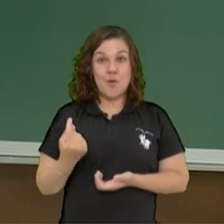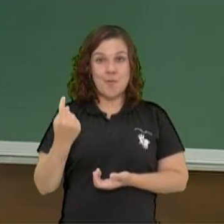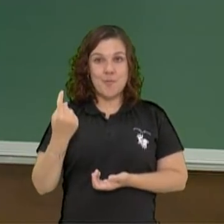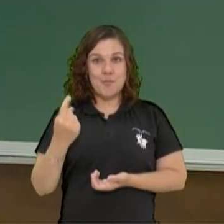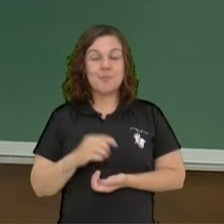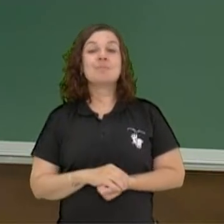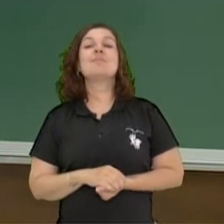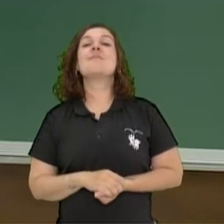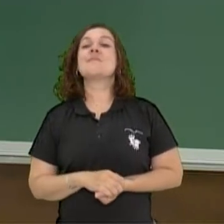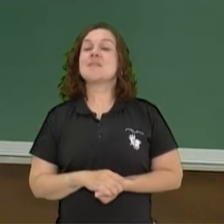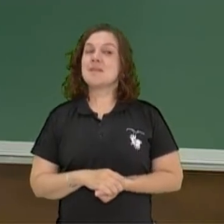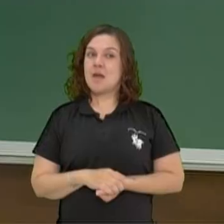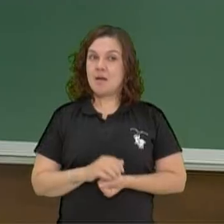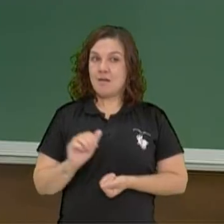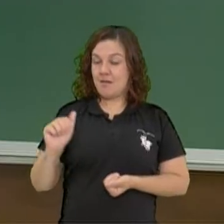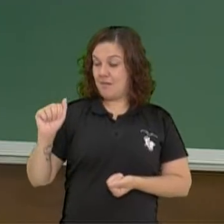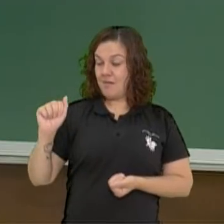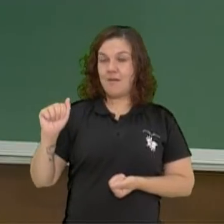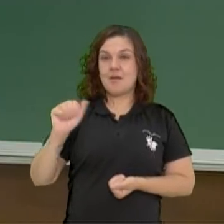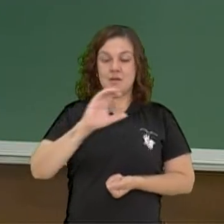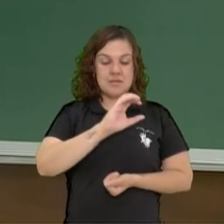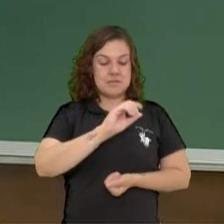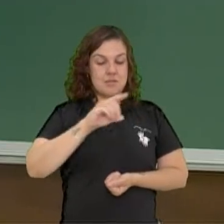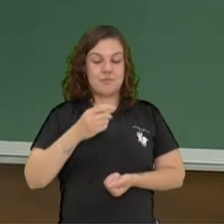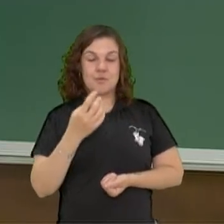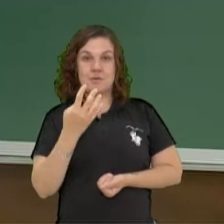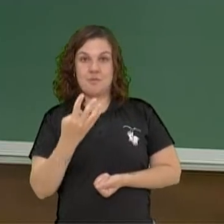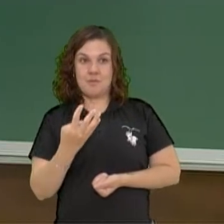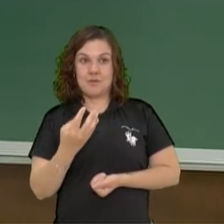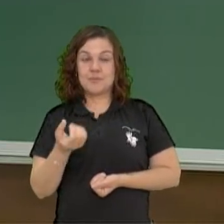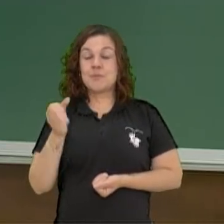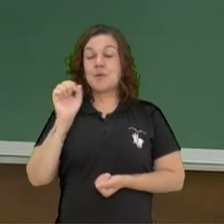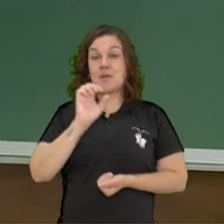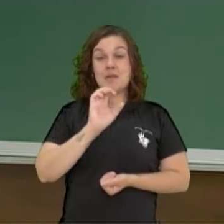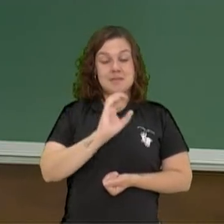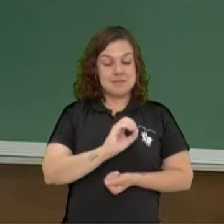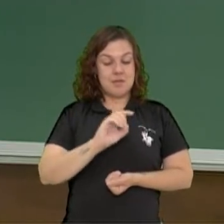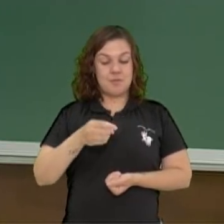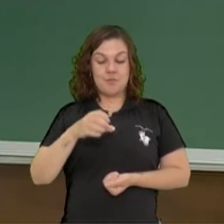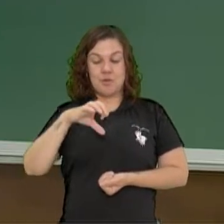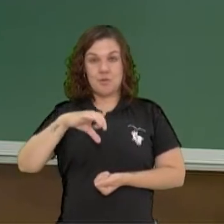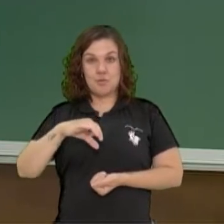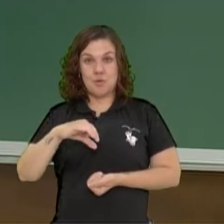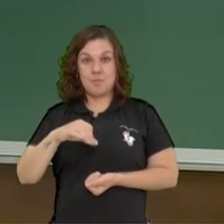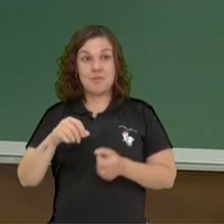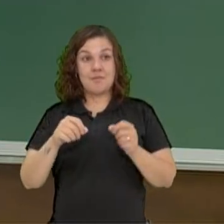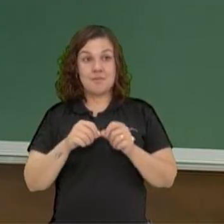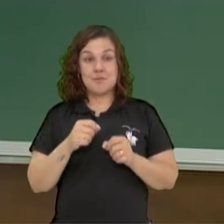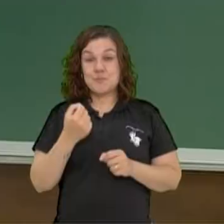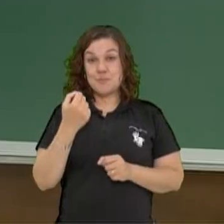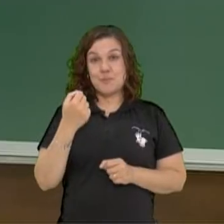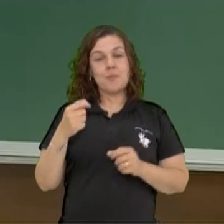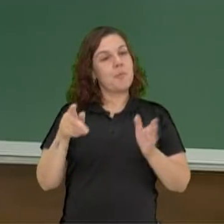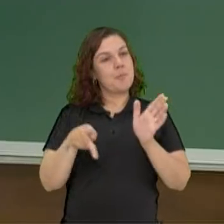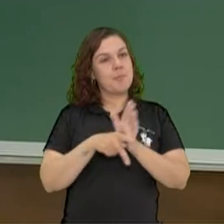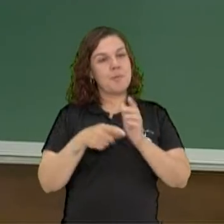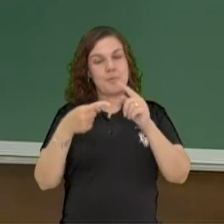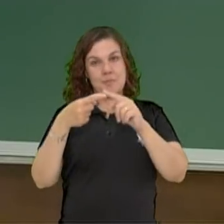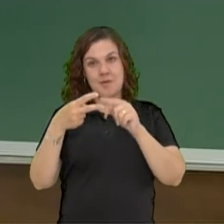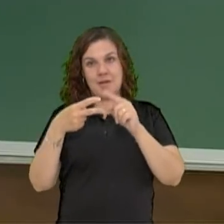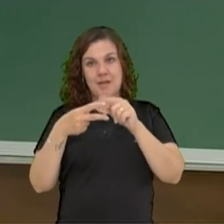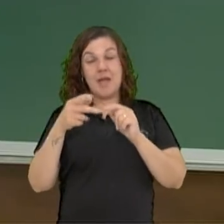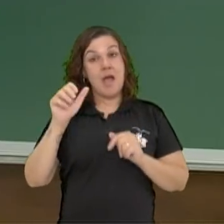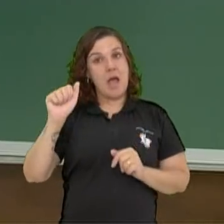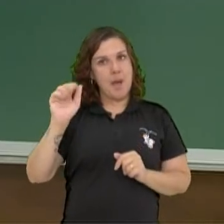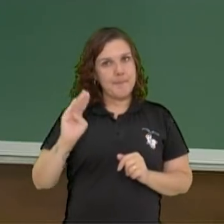unidade, isso mesmo, letra A ali, ó. 0,4 e letra B 0,9. É para calcular para os dois, tá bom? Não é que A ou B é